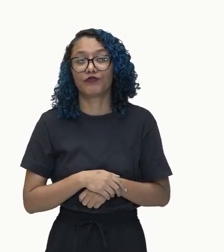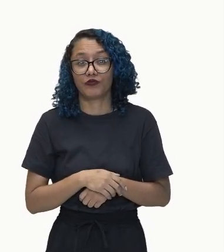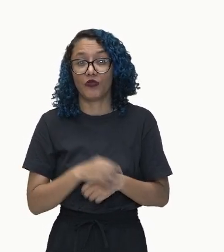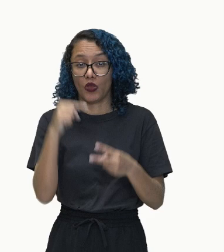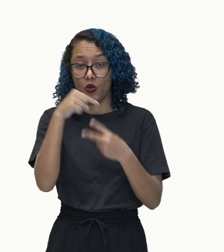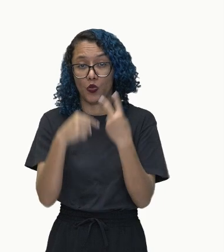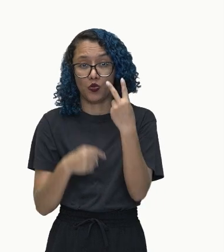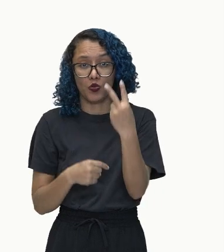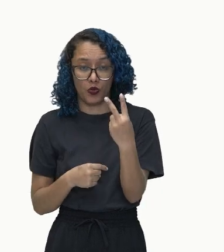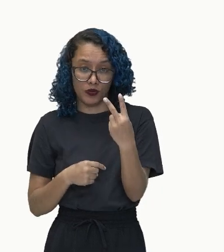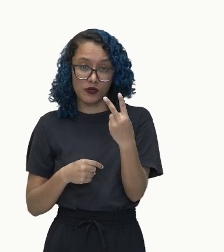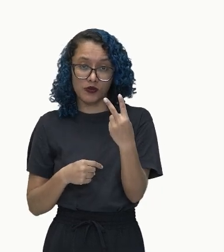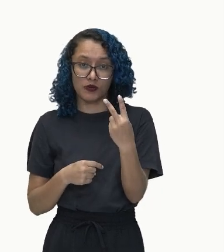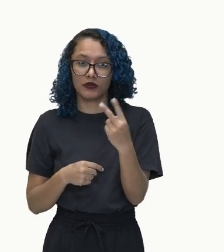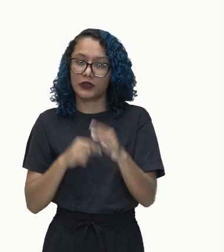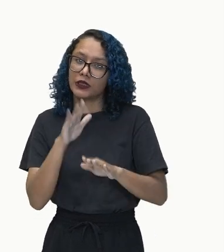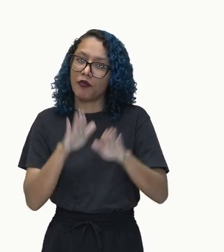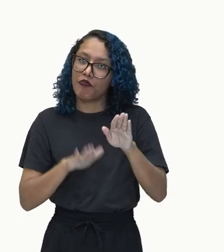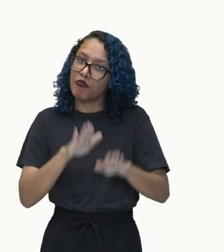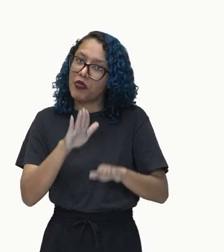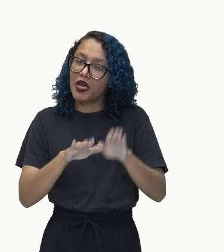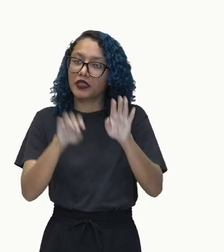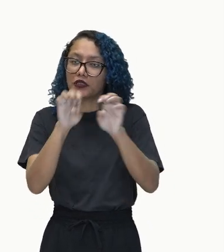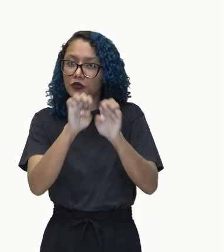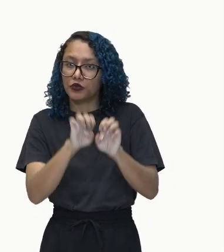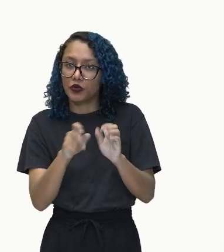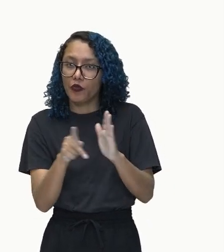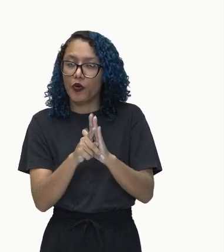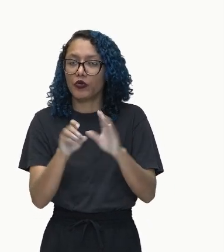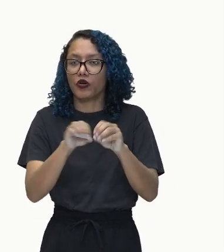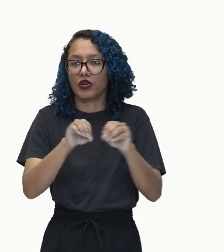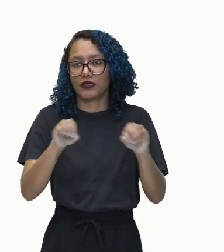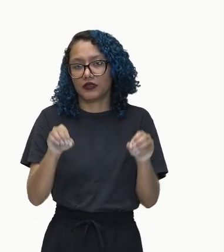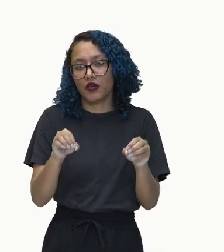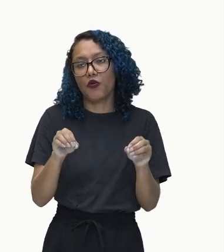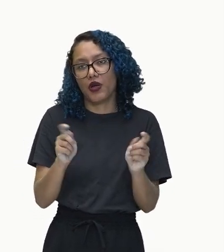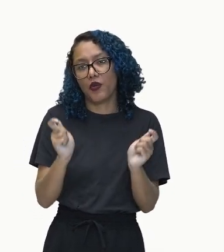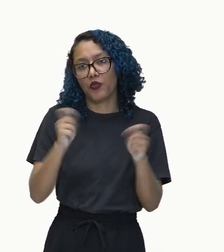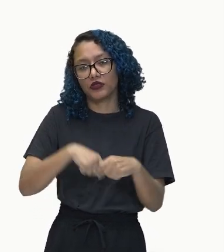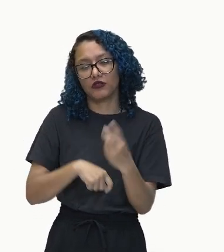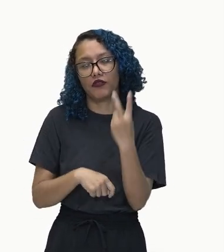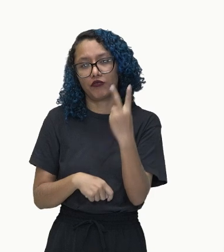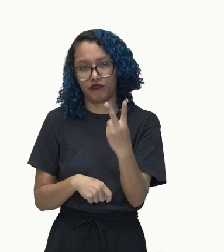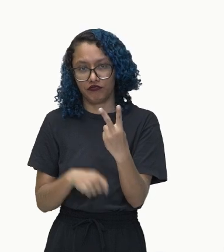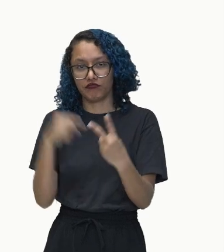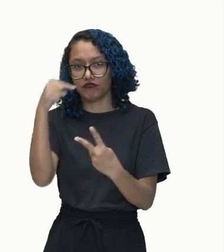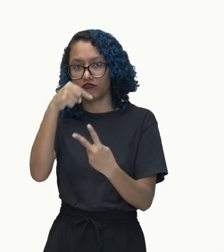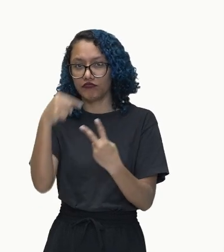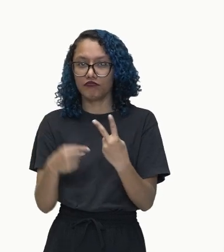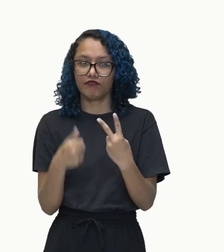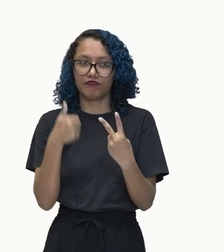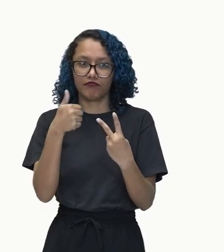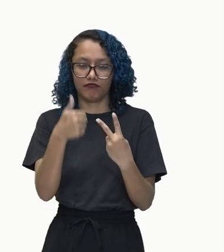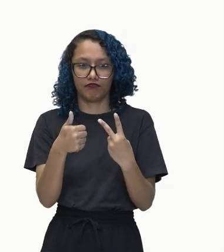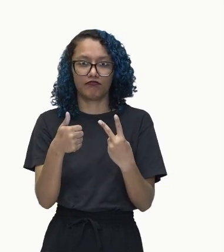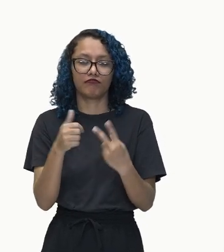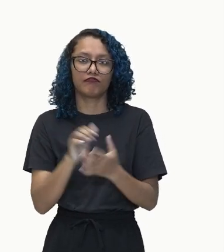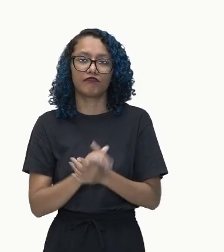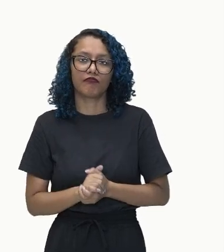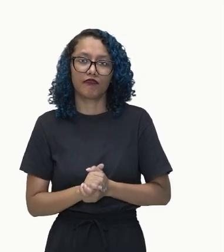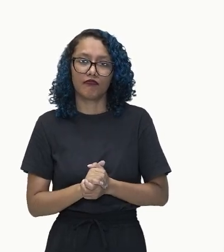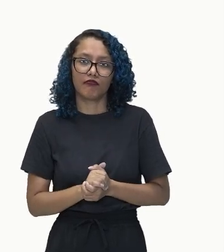se apresenta a estrutura da oração, ele admite aí essas 2 classificações gerais. Existe o